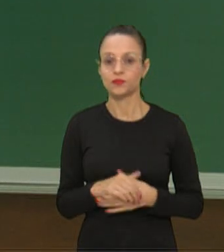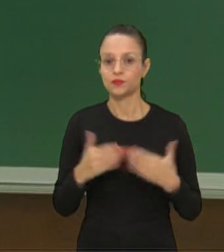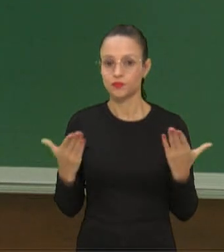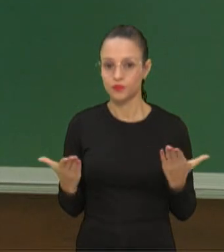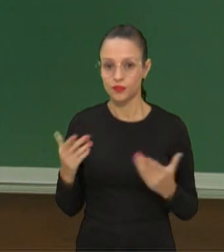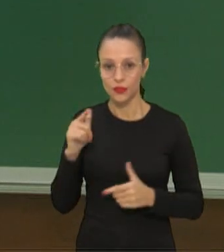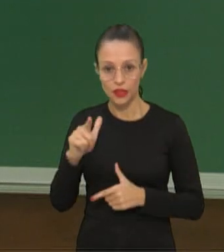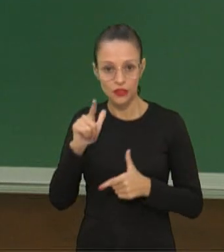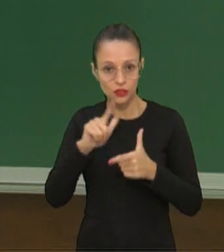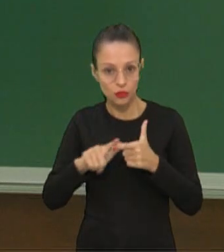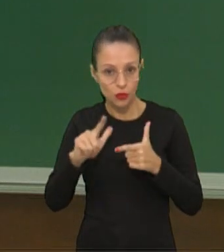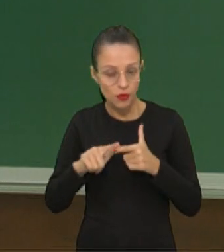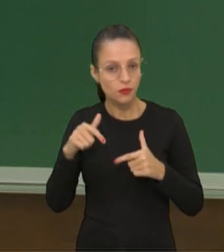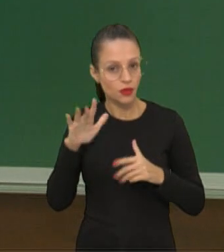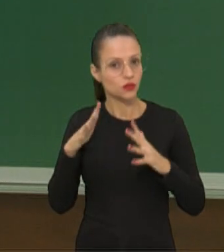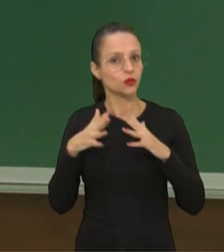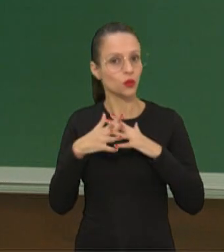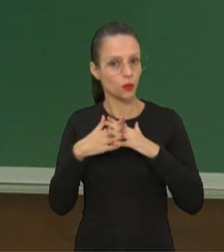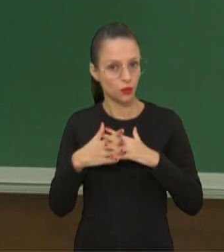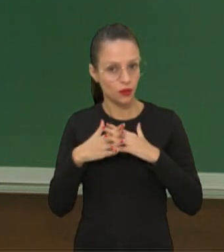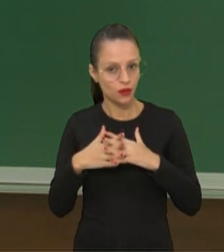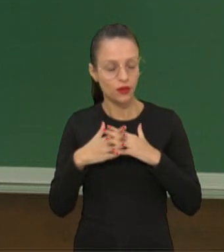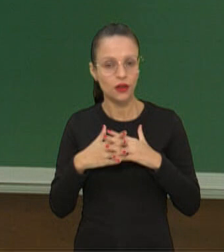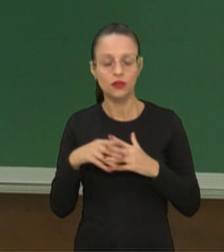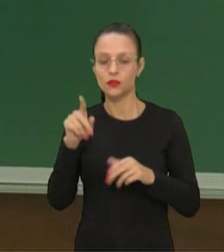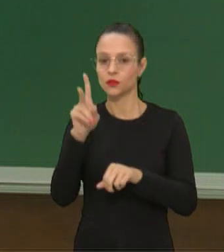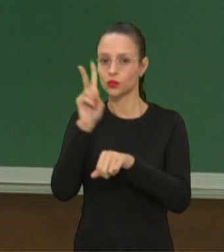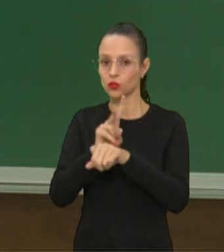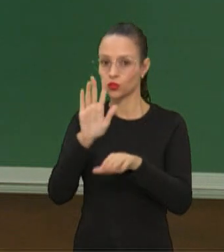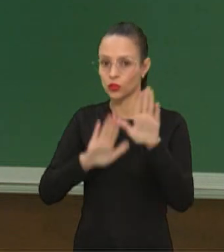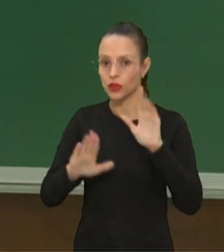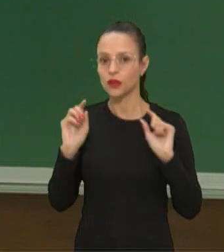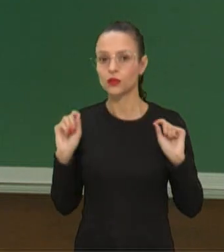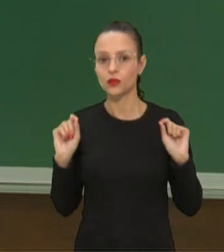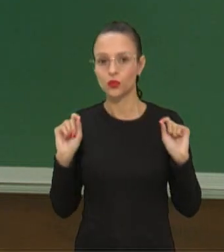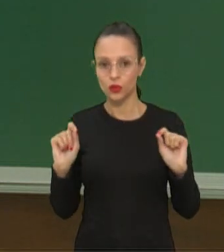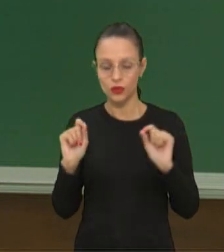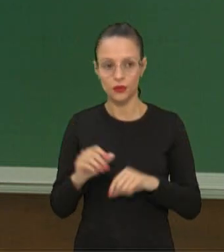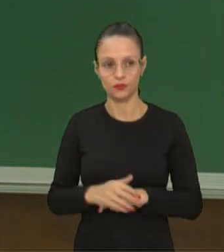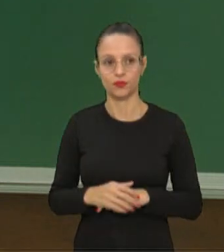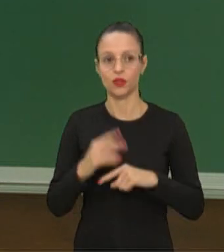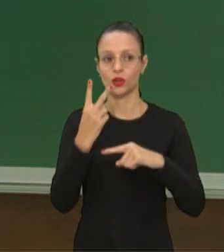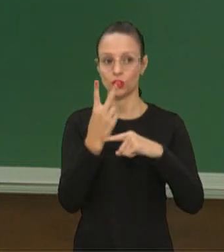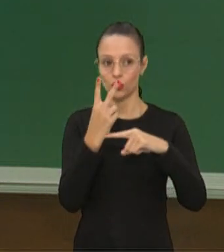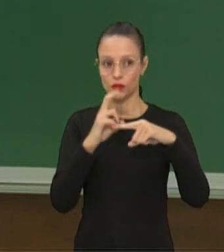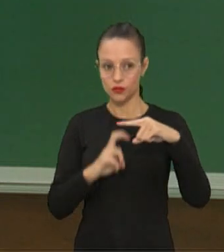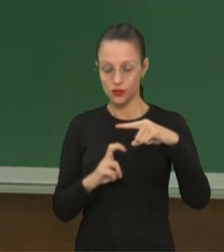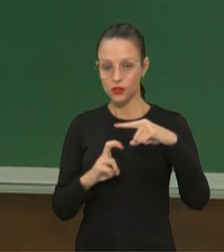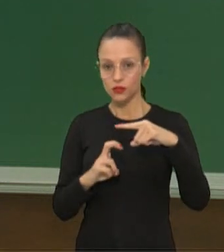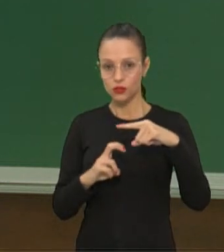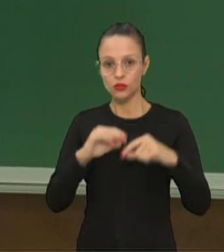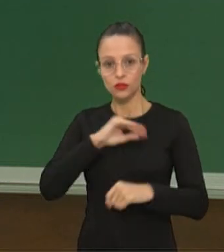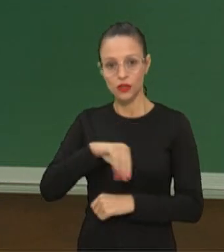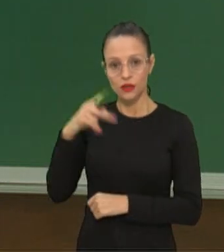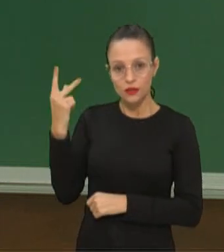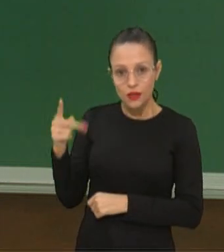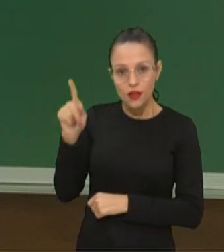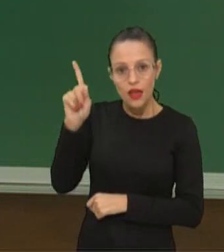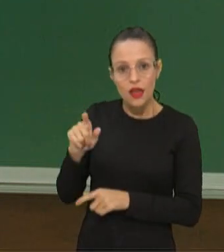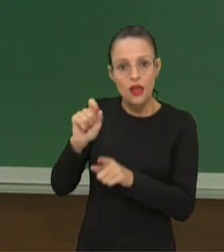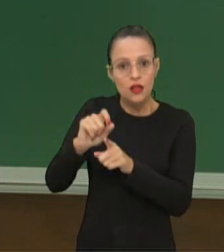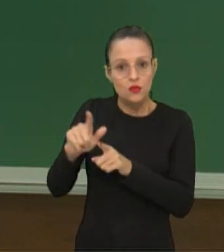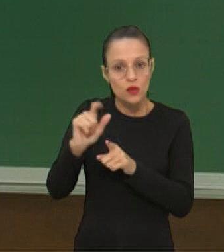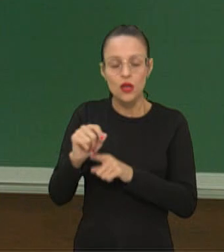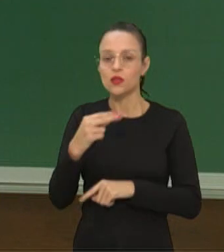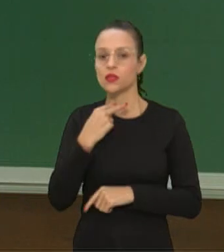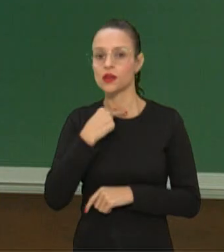Esse problema é um pouquinho mais complicado, né? Você tem que tomar cuidado com o seguinte, ó. 2/5 do salário de João são reservados para o aluguel. Você não